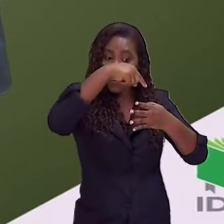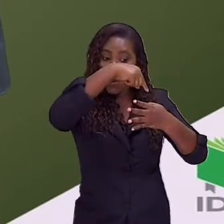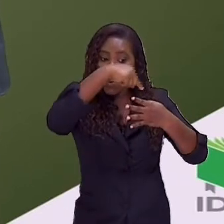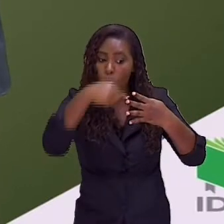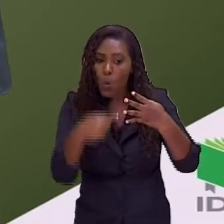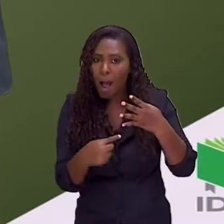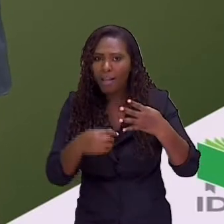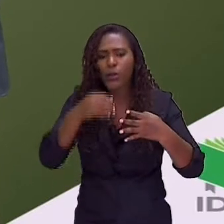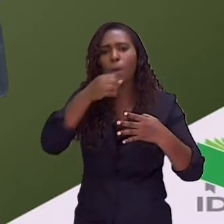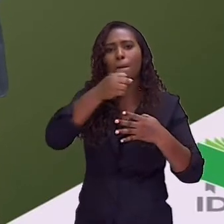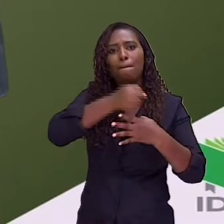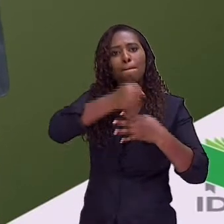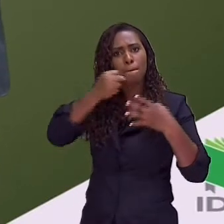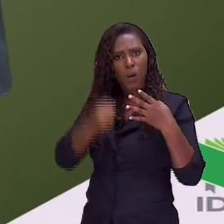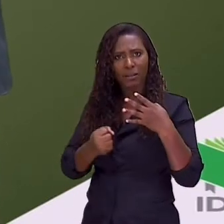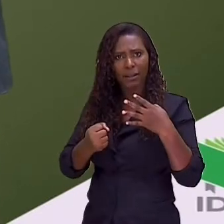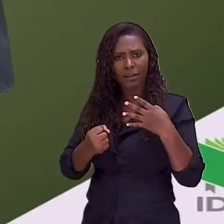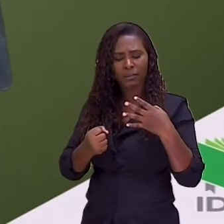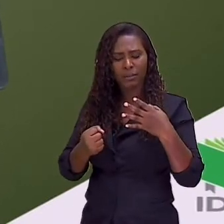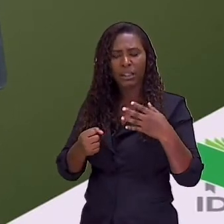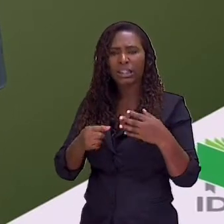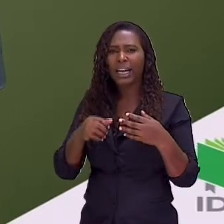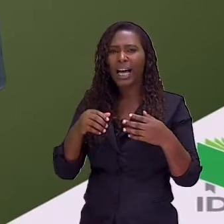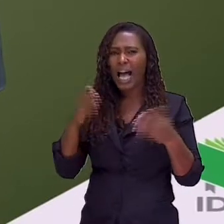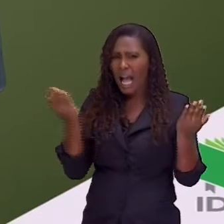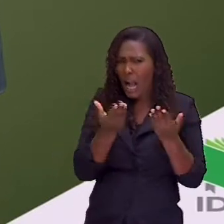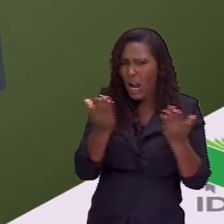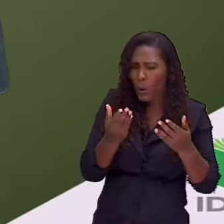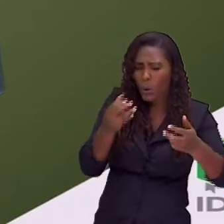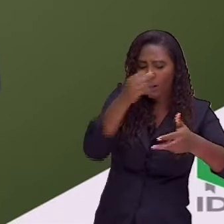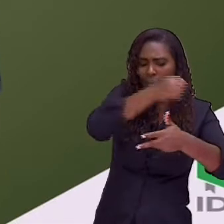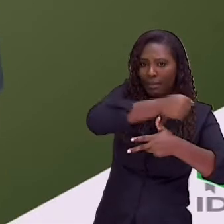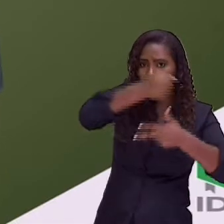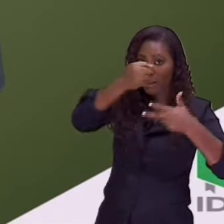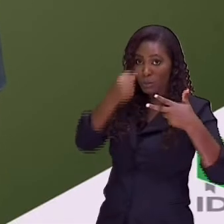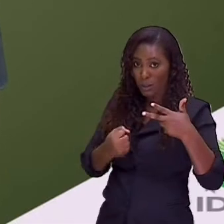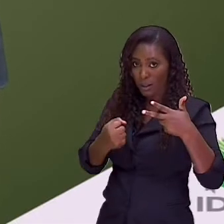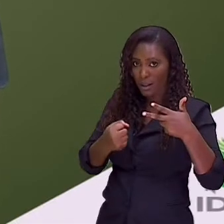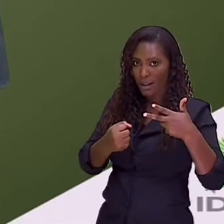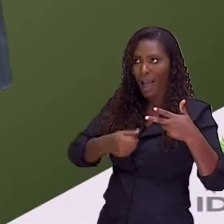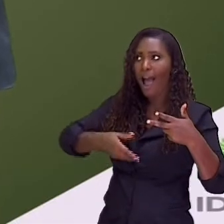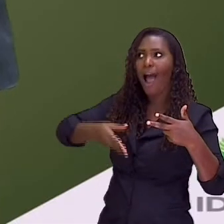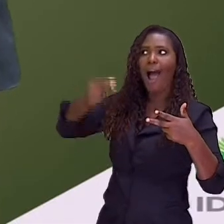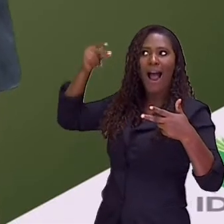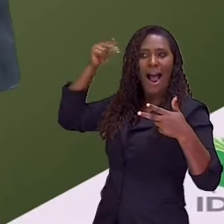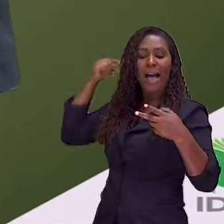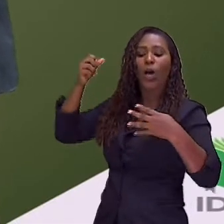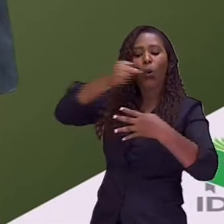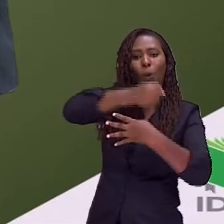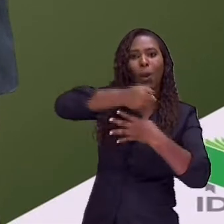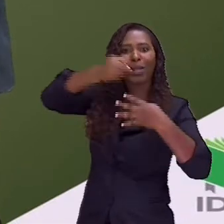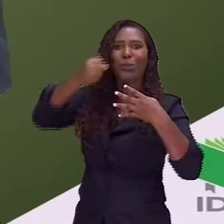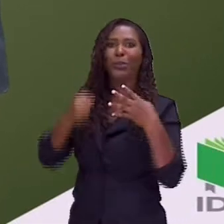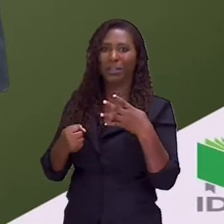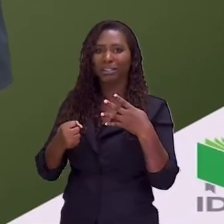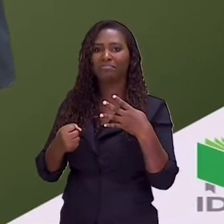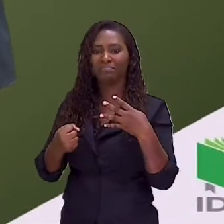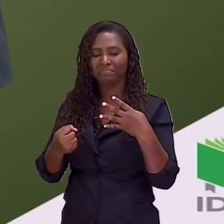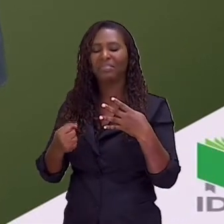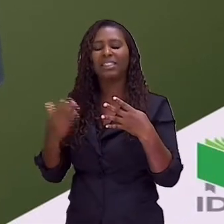cidadão. Ela foi elaborada por um grupo reduzido devido às desavenças entre